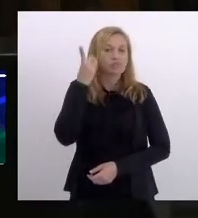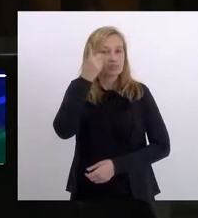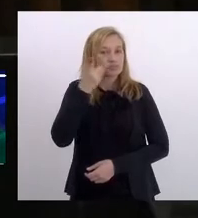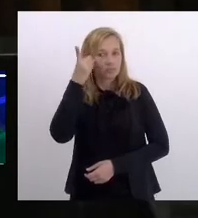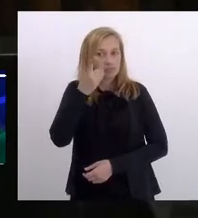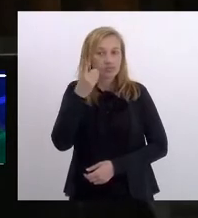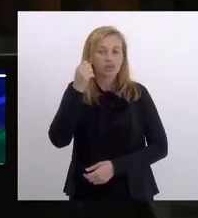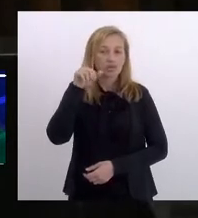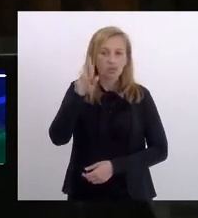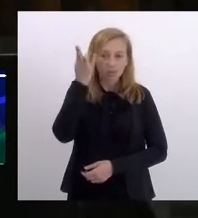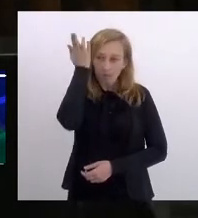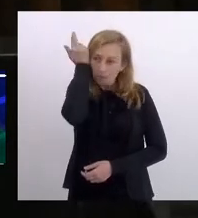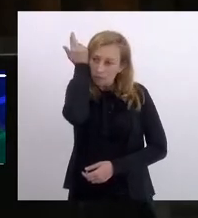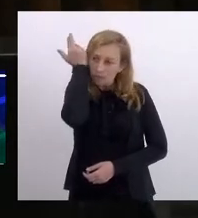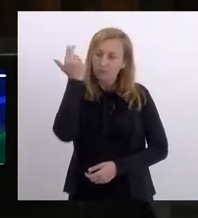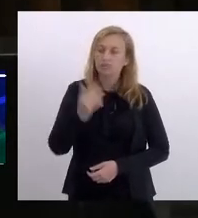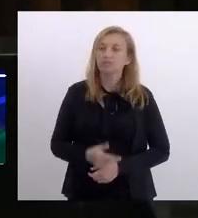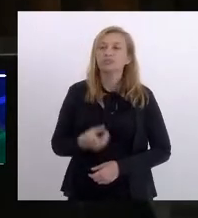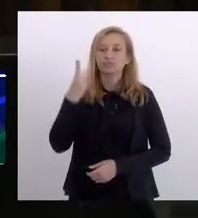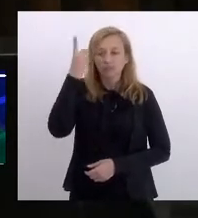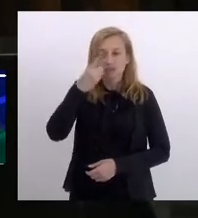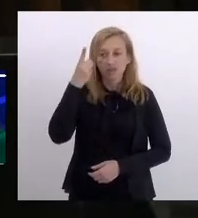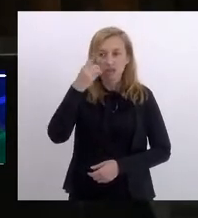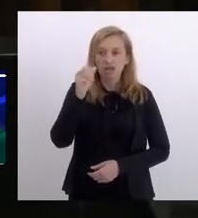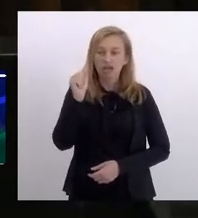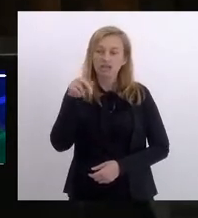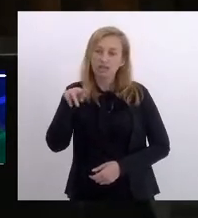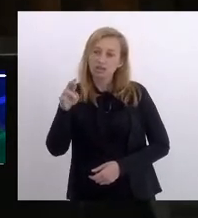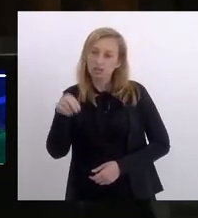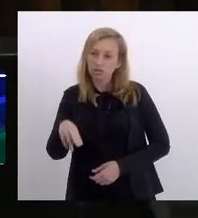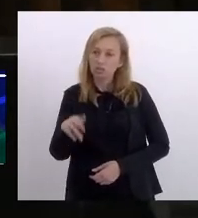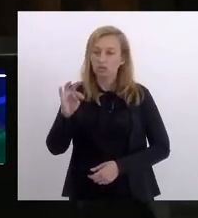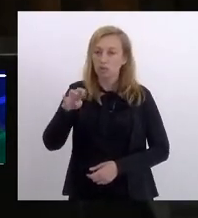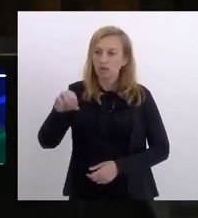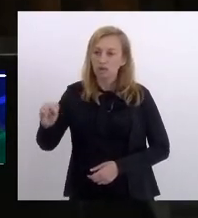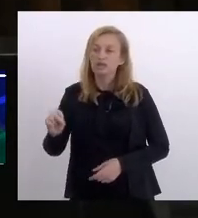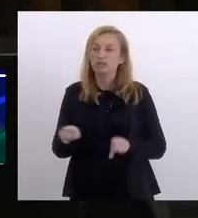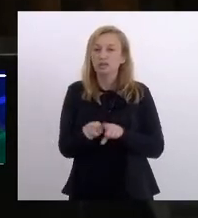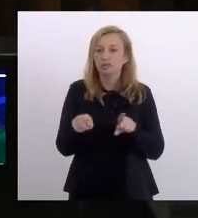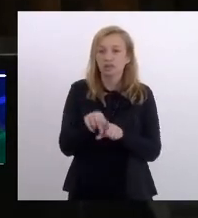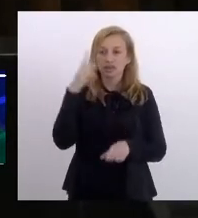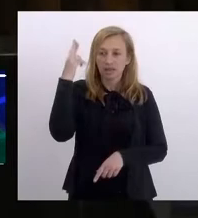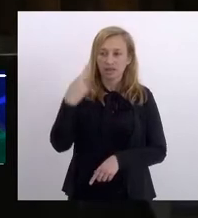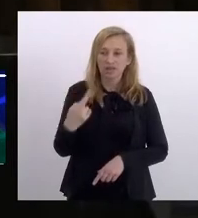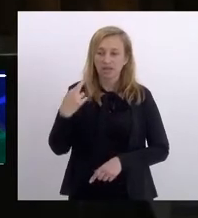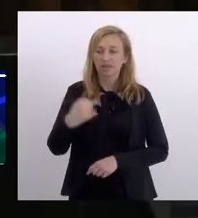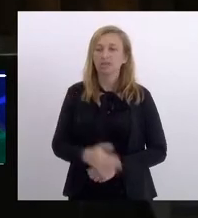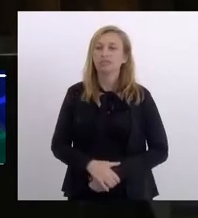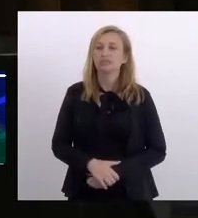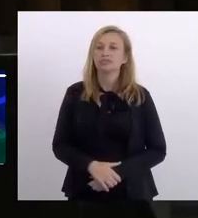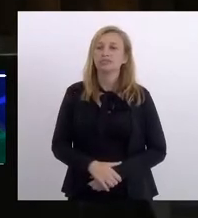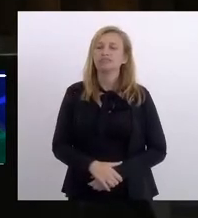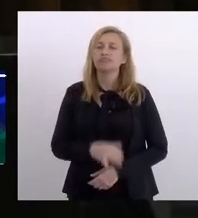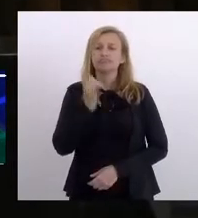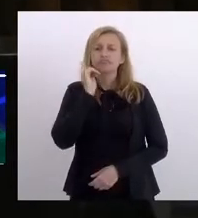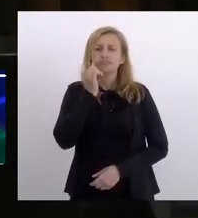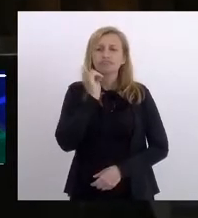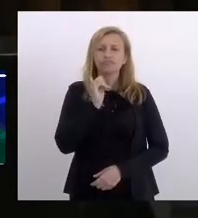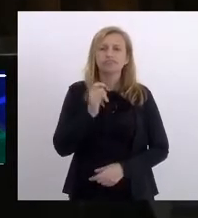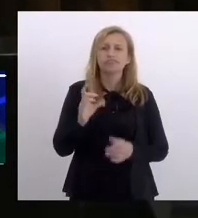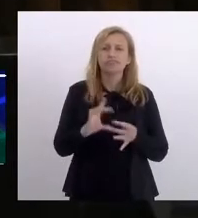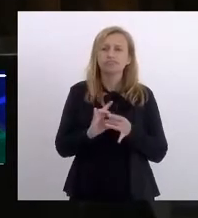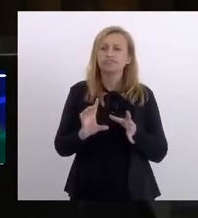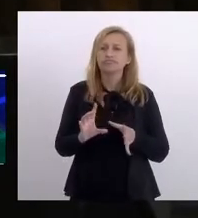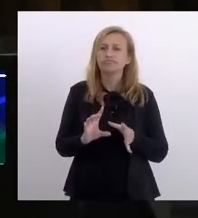deputado Eliomar Coelho, o deputado Anderson Moraes e a deputada Renata Souza. Esse relatório nos